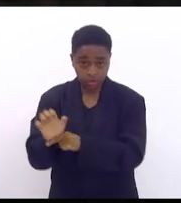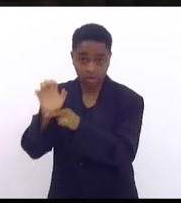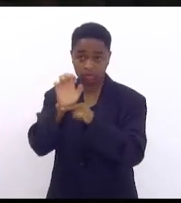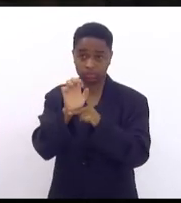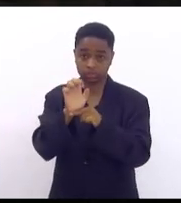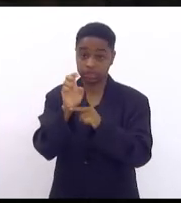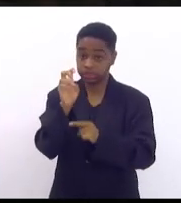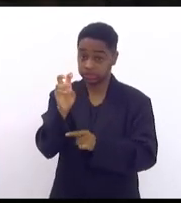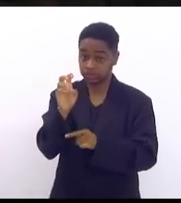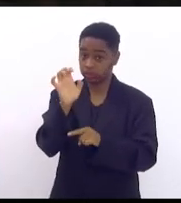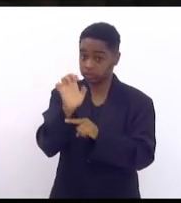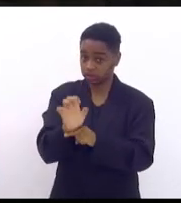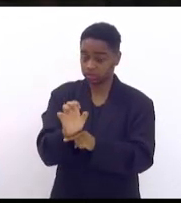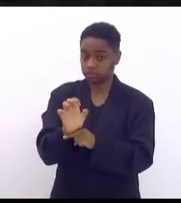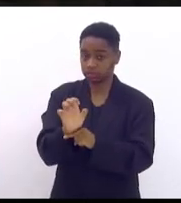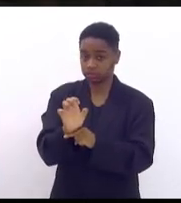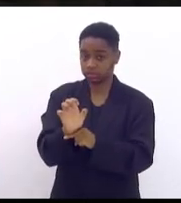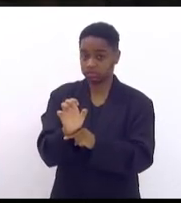5